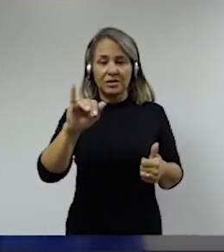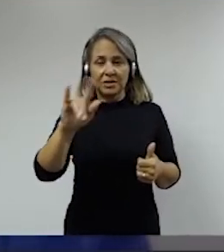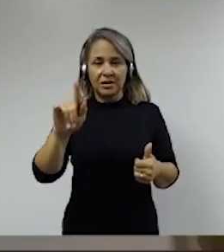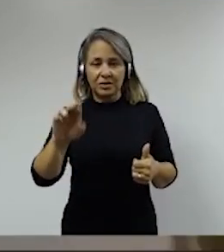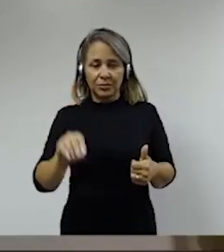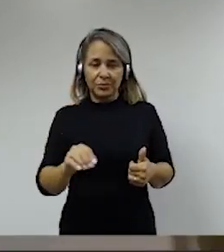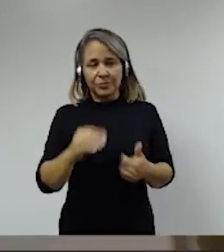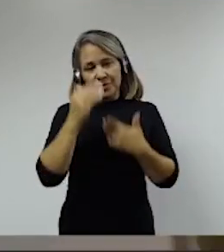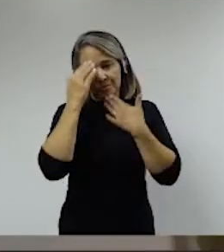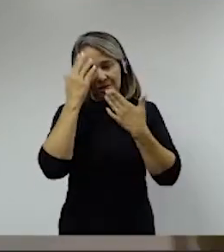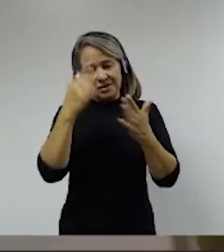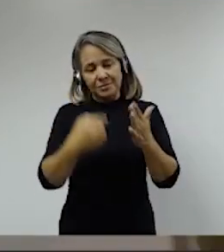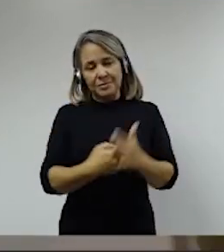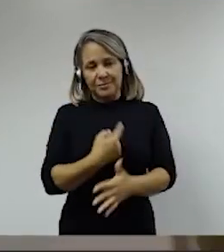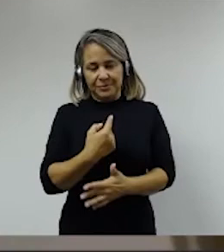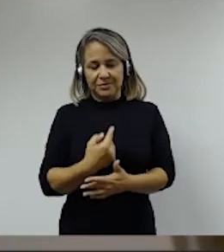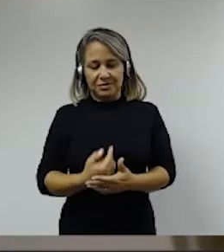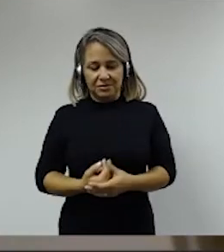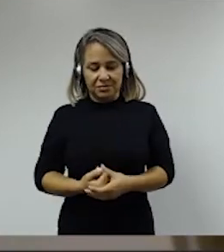Ricardo, obrigado pela pergunta.